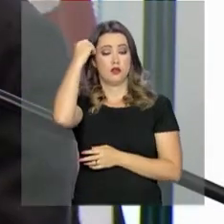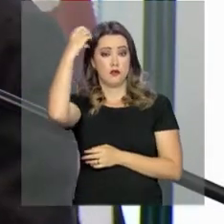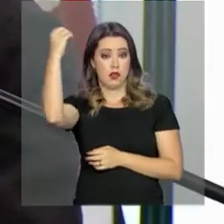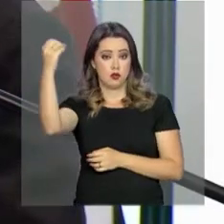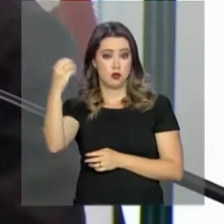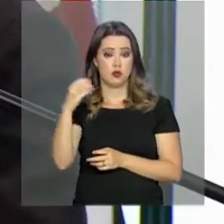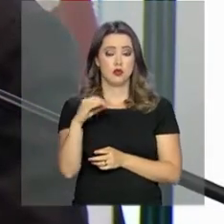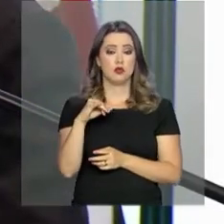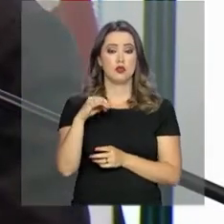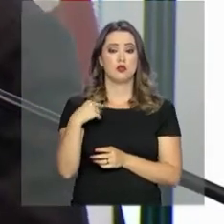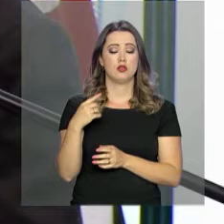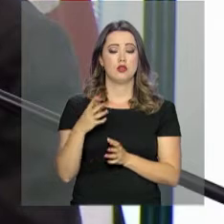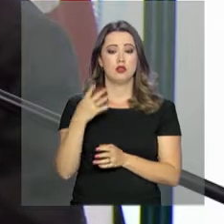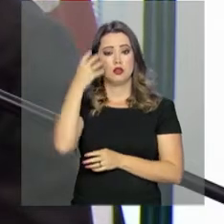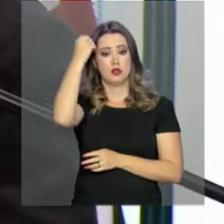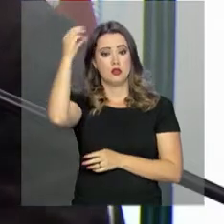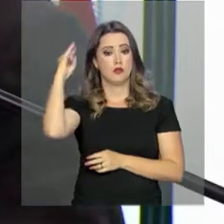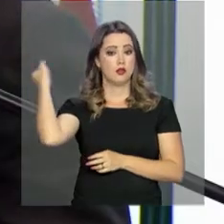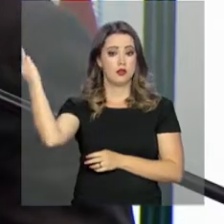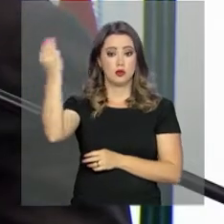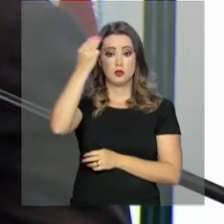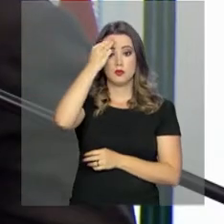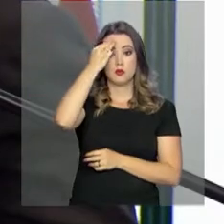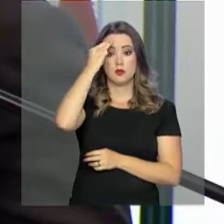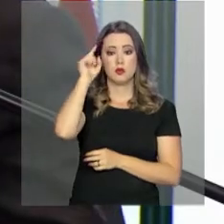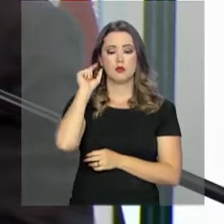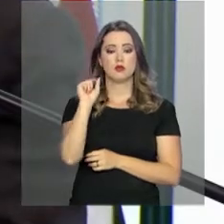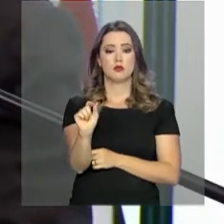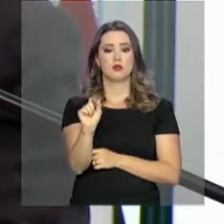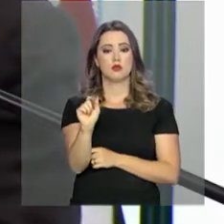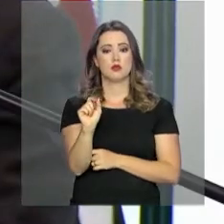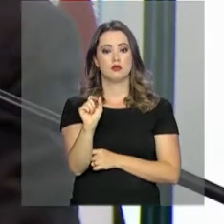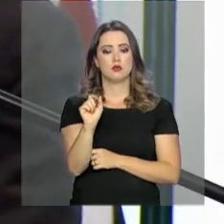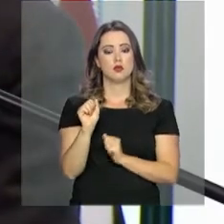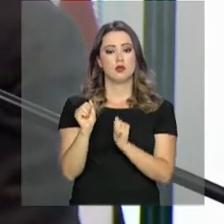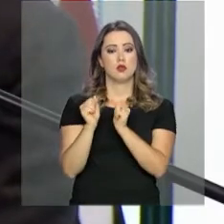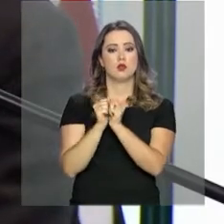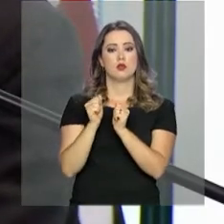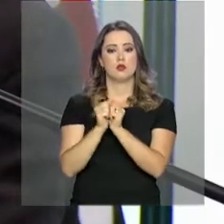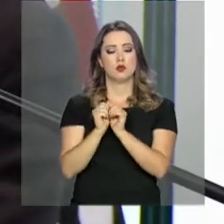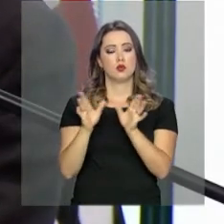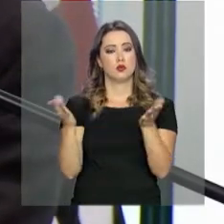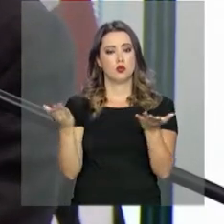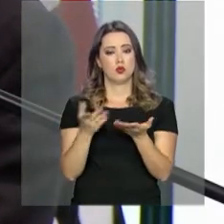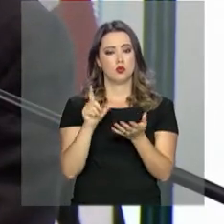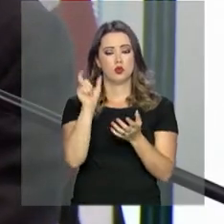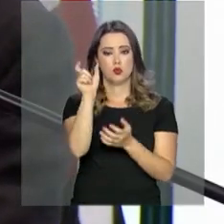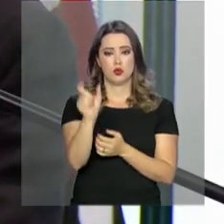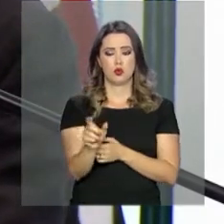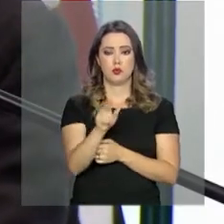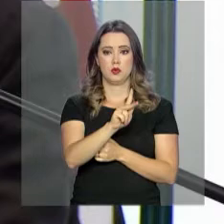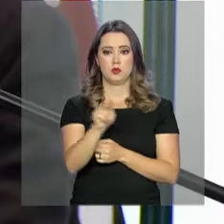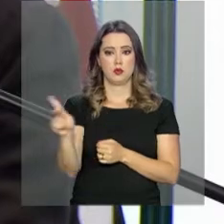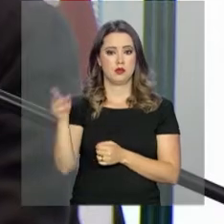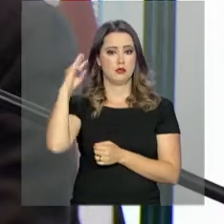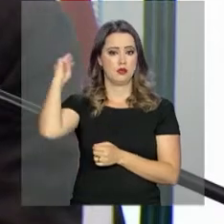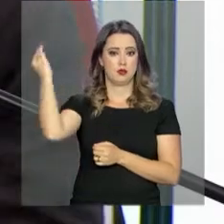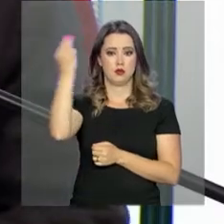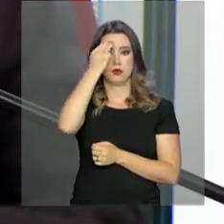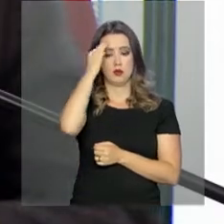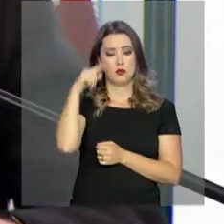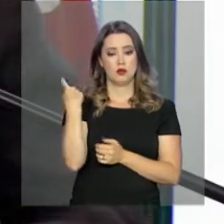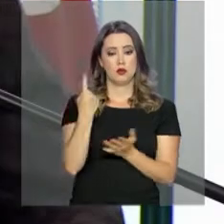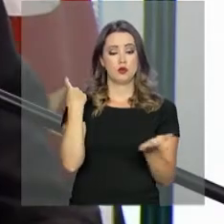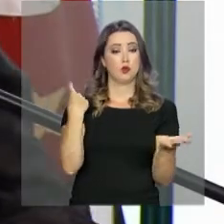eu fui ao méxico e lá com com o tabaré vázquez que hoje preside o mercosul nós